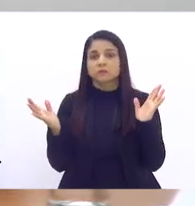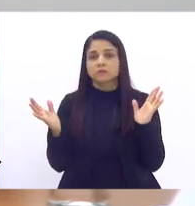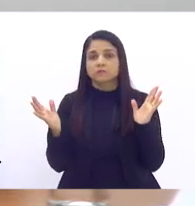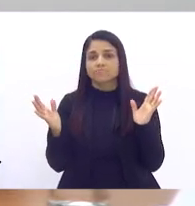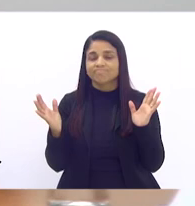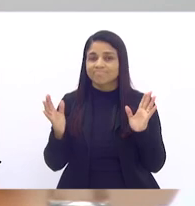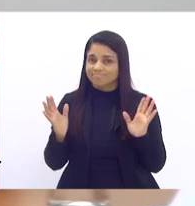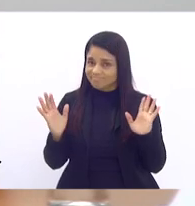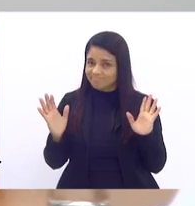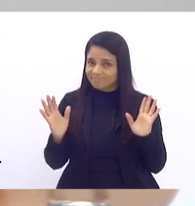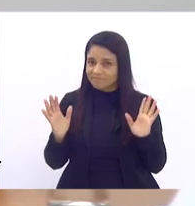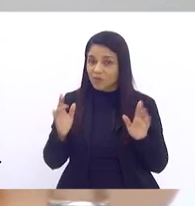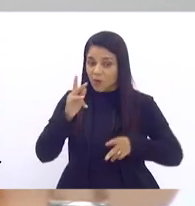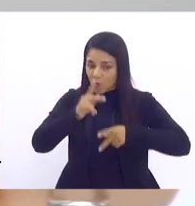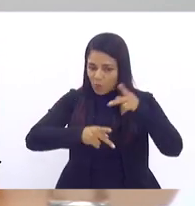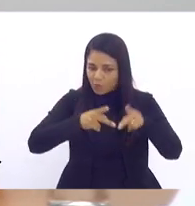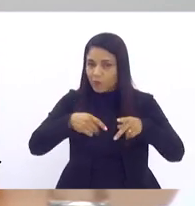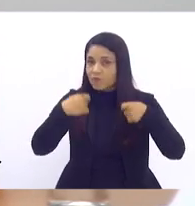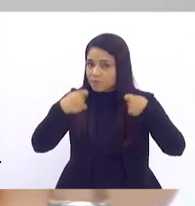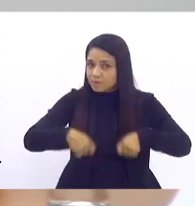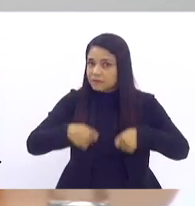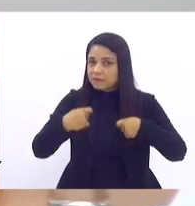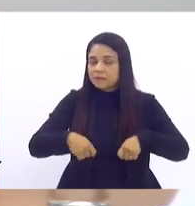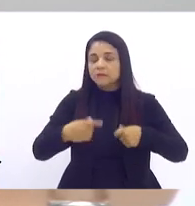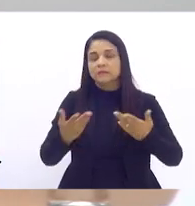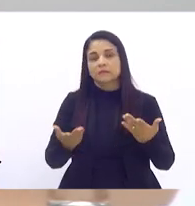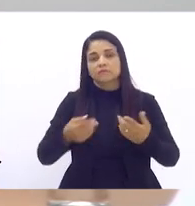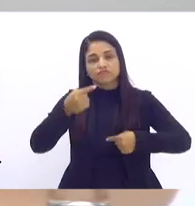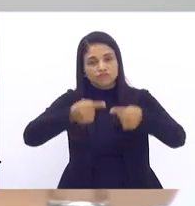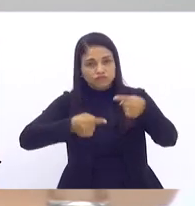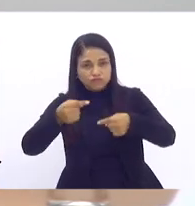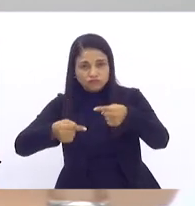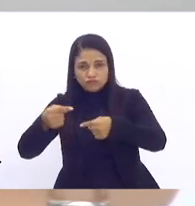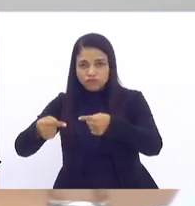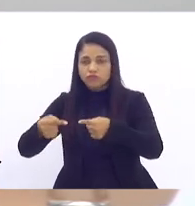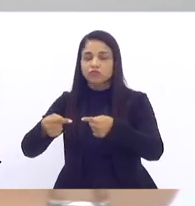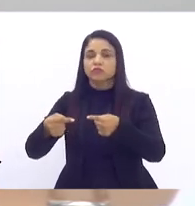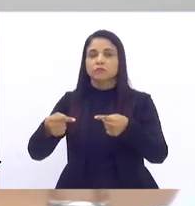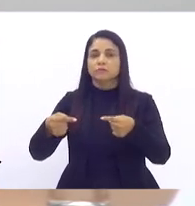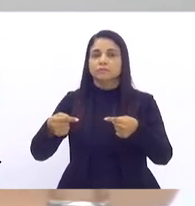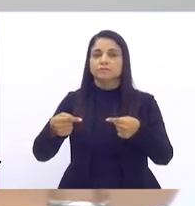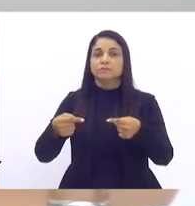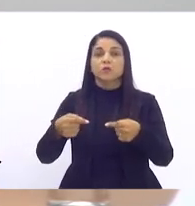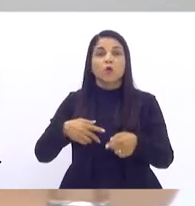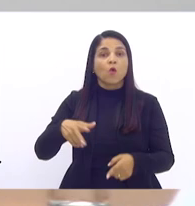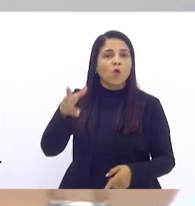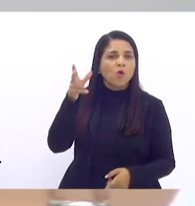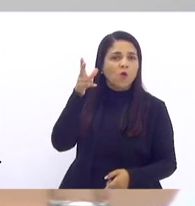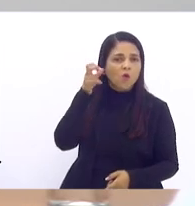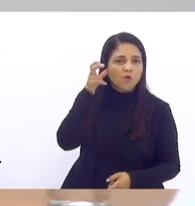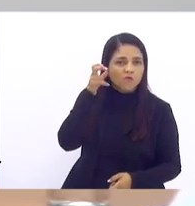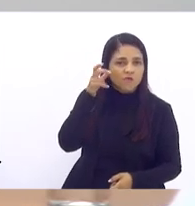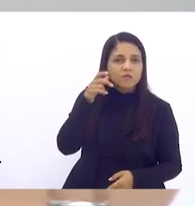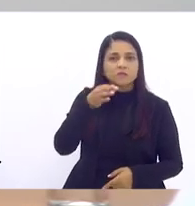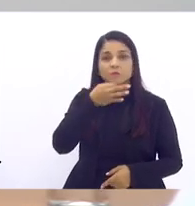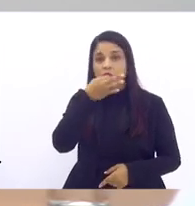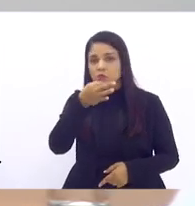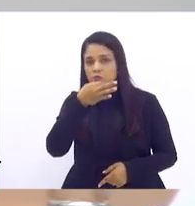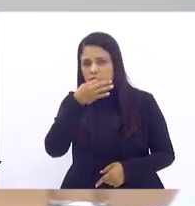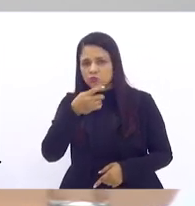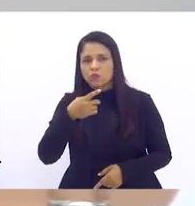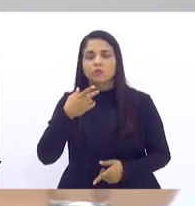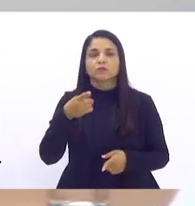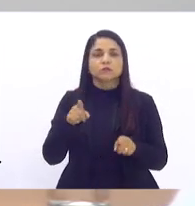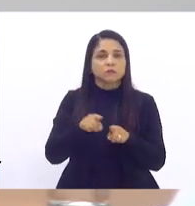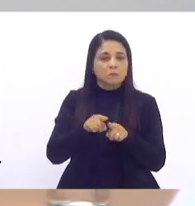e estamos hoje prontos aqui para discutir mas estamos também pronto para ouvir sugestões e que